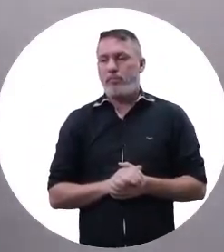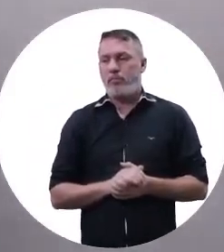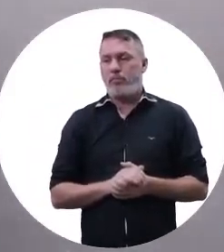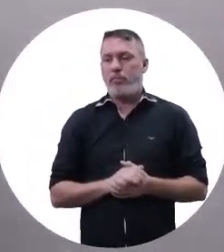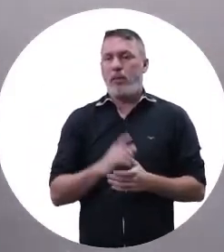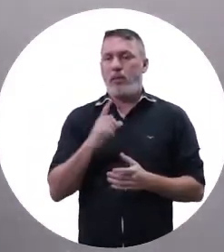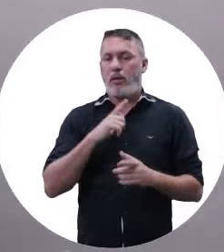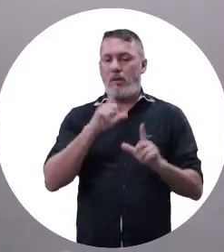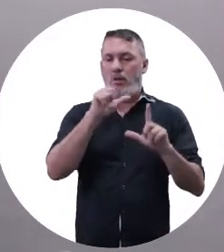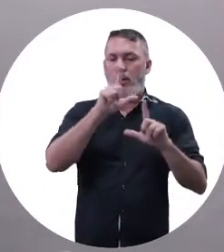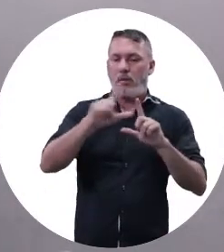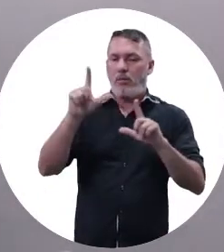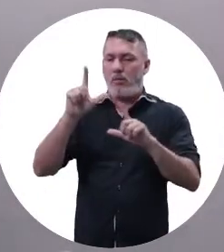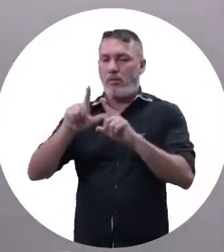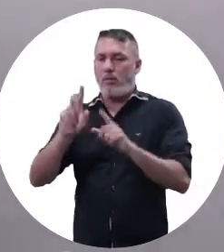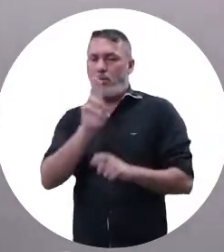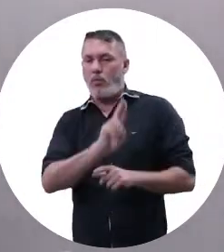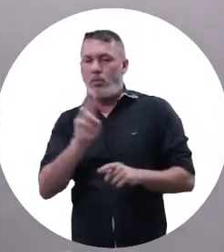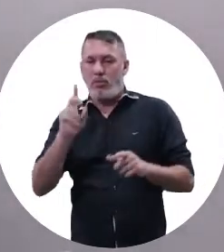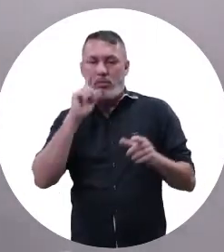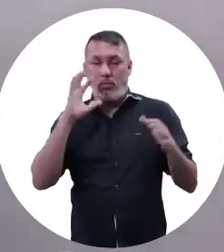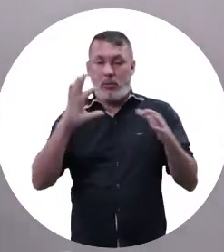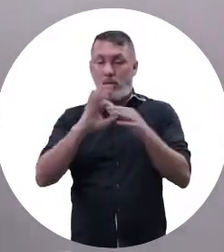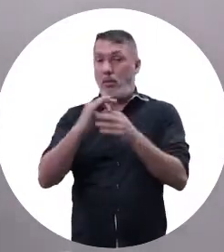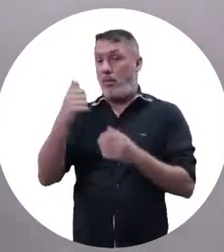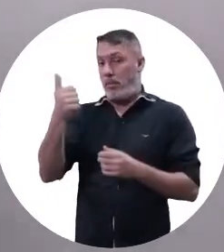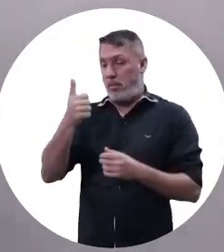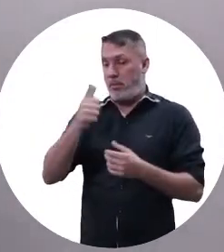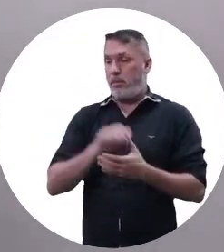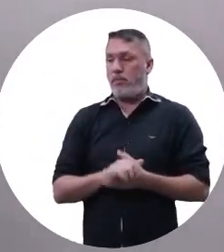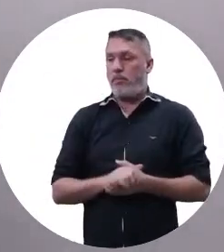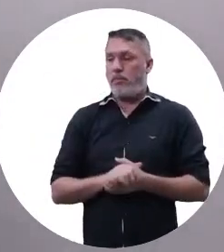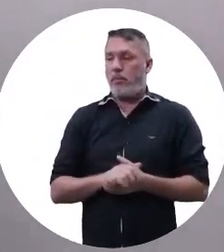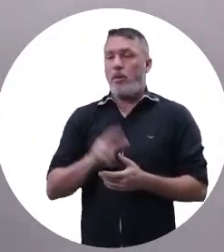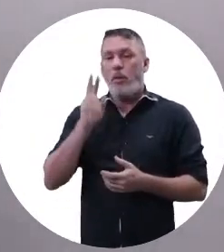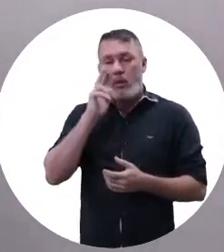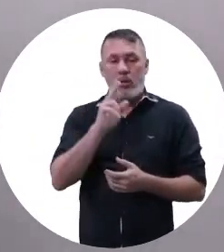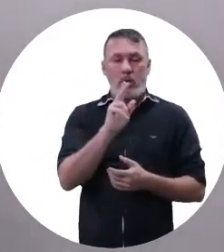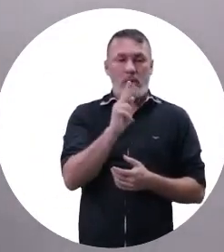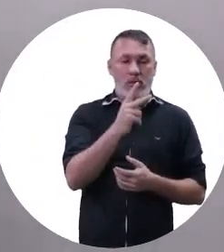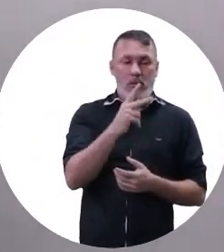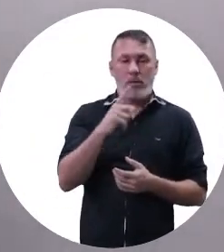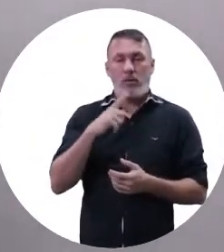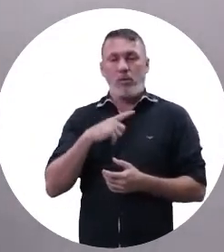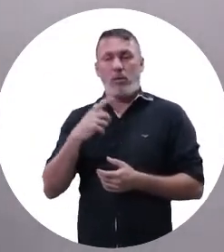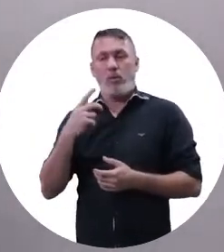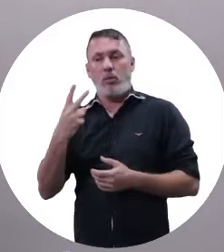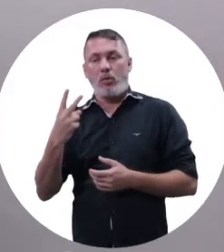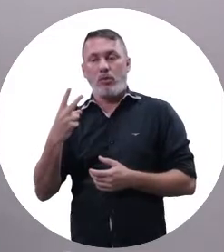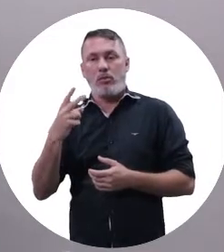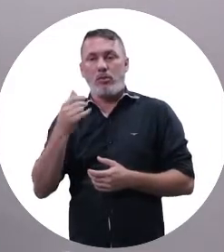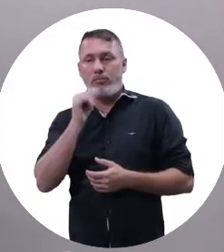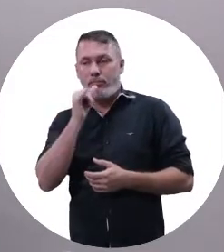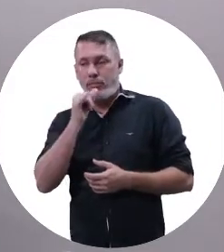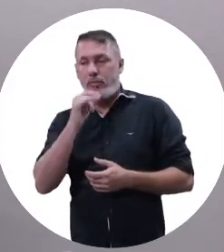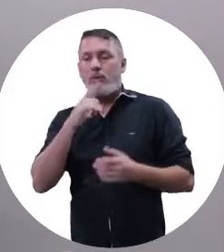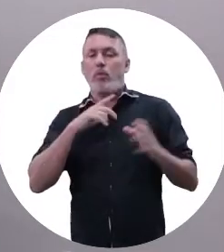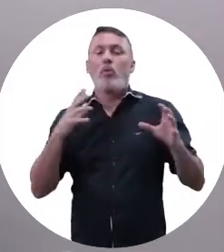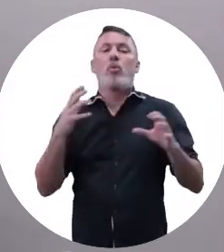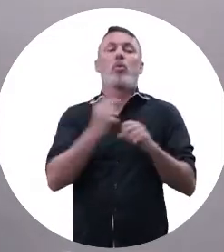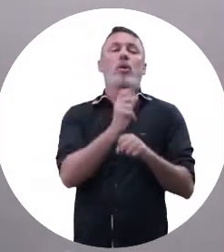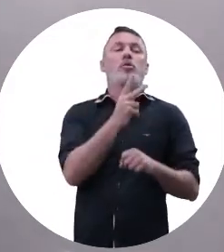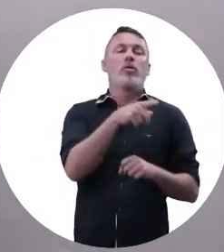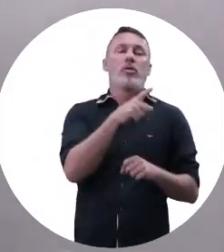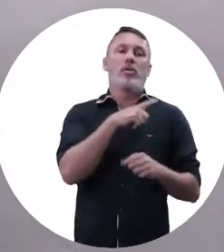Aqui, minha primeira ligação covalente, certo? Hidrogênio, 2 elétrons, estável, mas o nitrogênio aqui ao todo